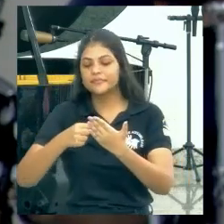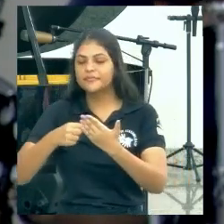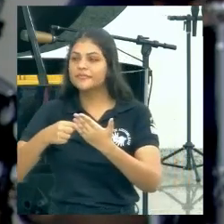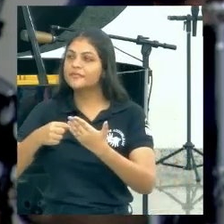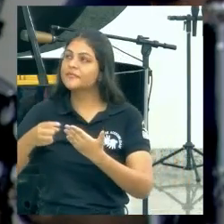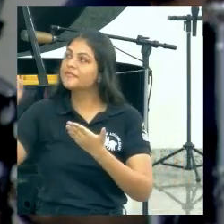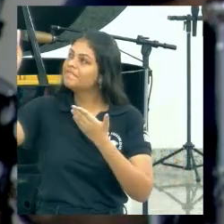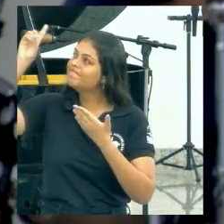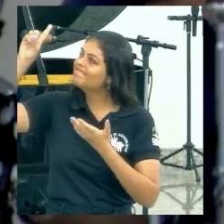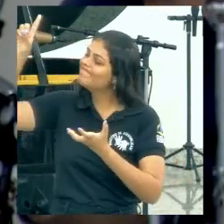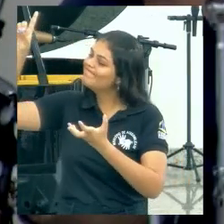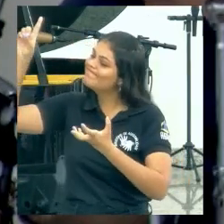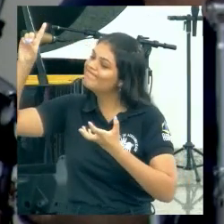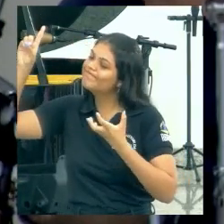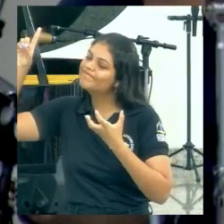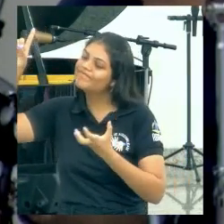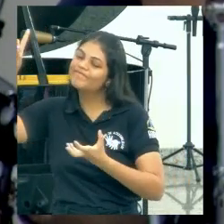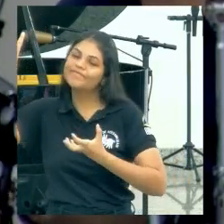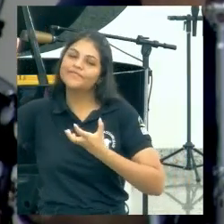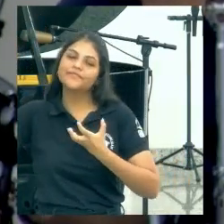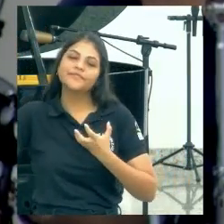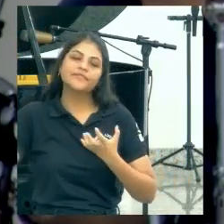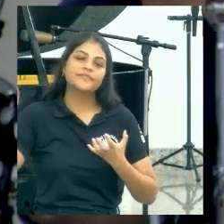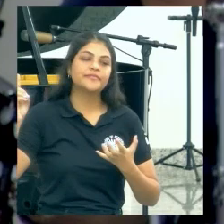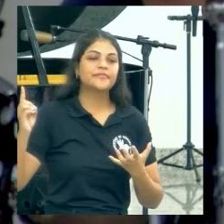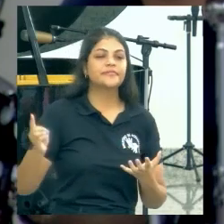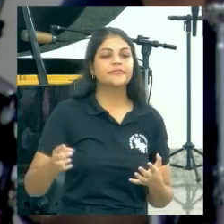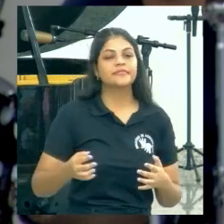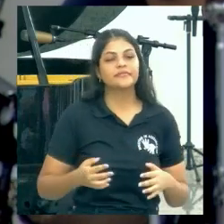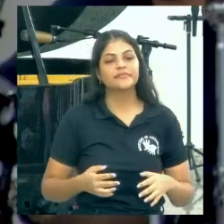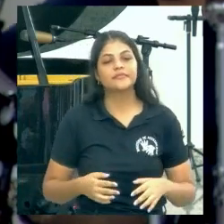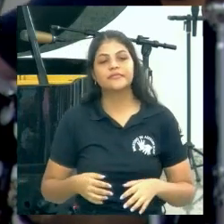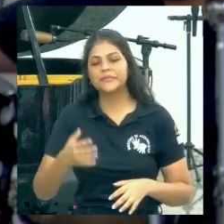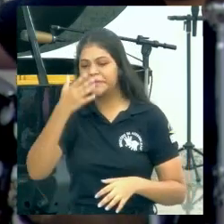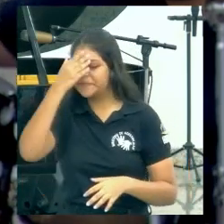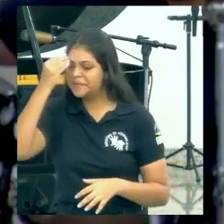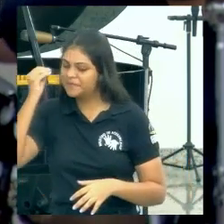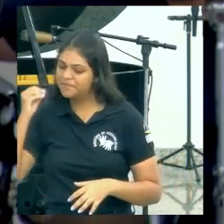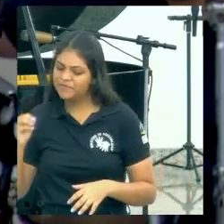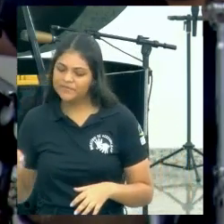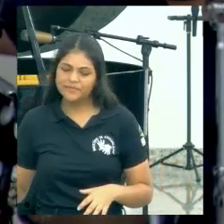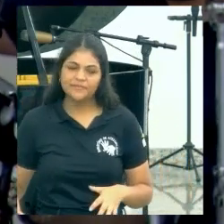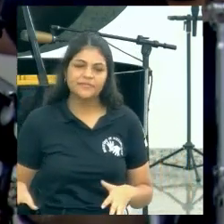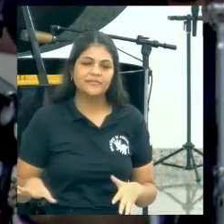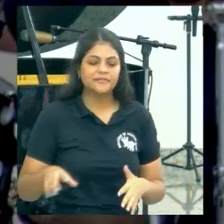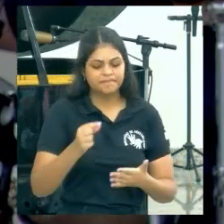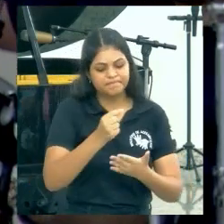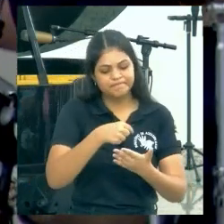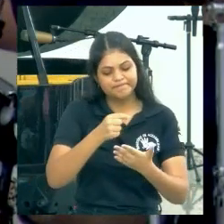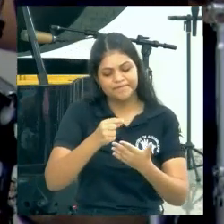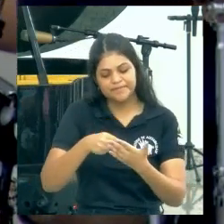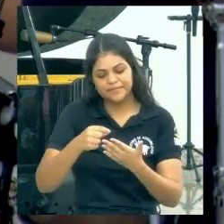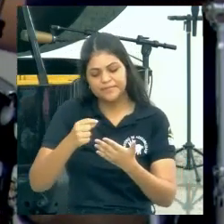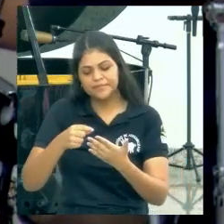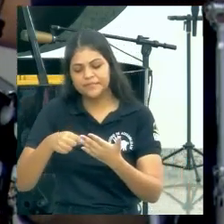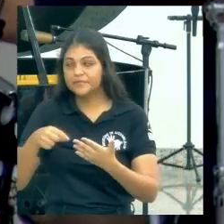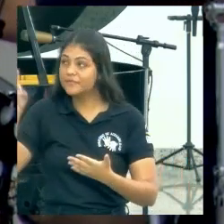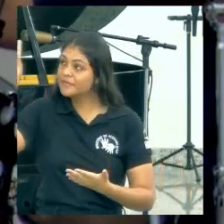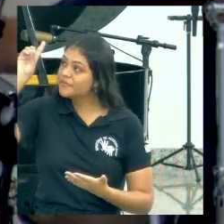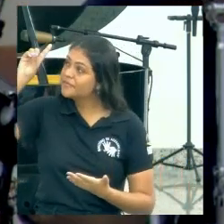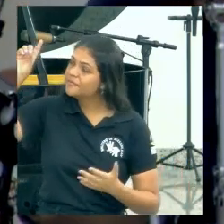jeito, apaga os meus rascunhos, eu aceito os seus processos, quero